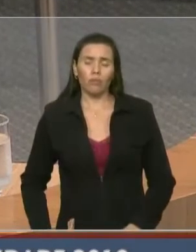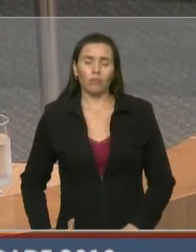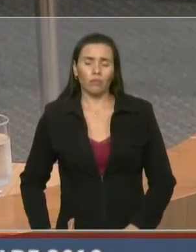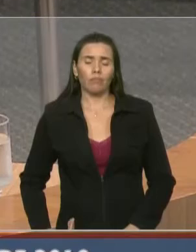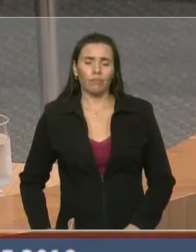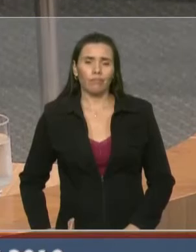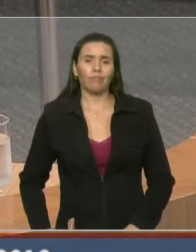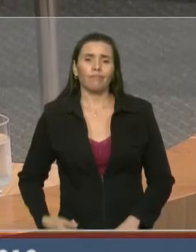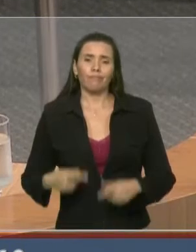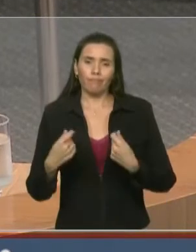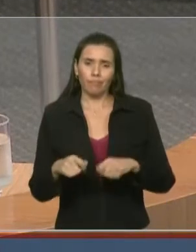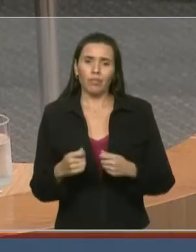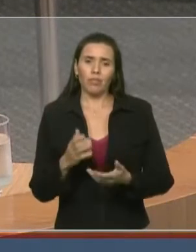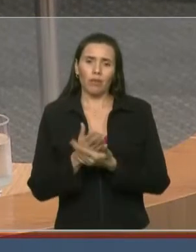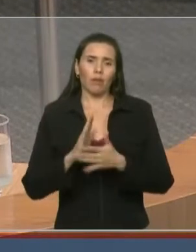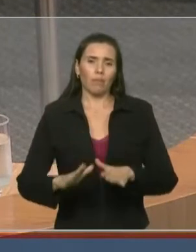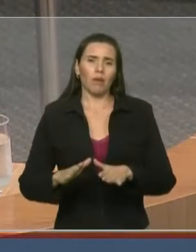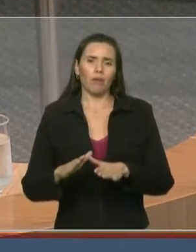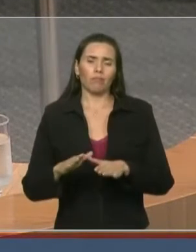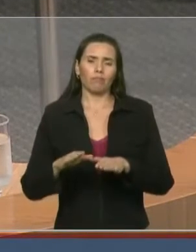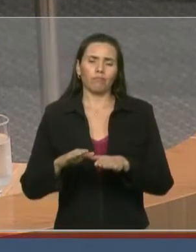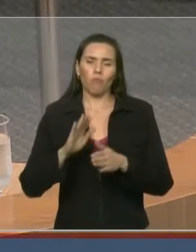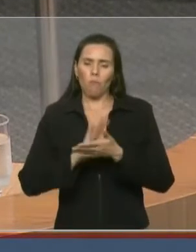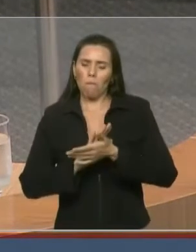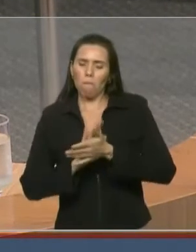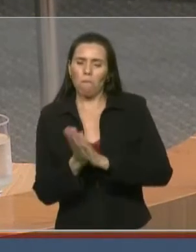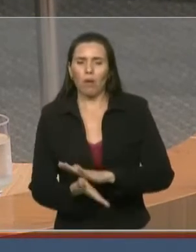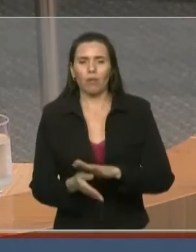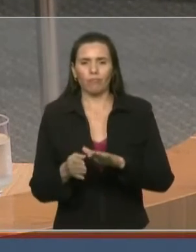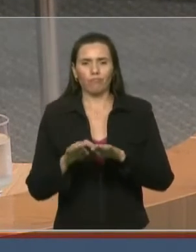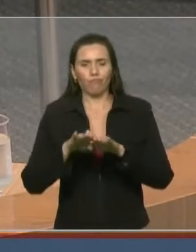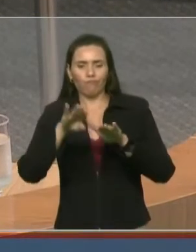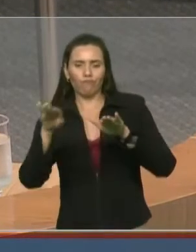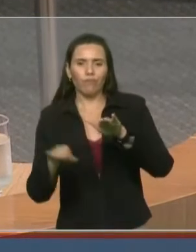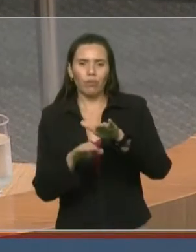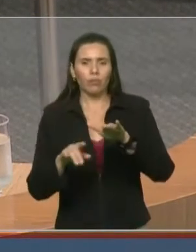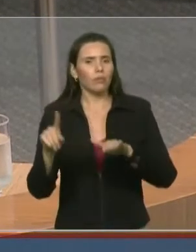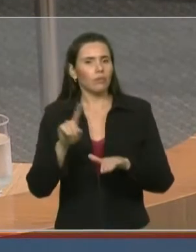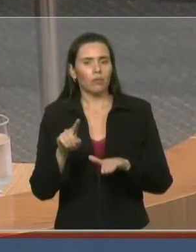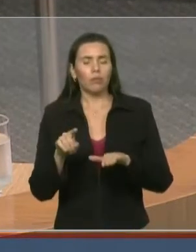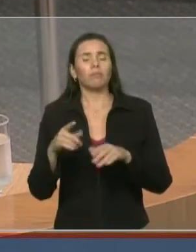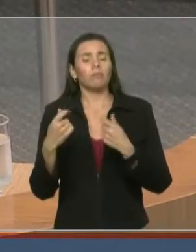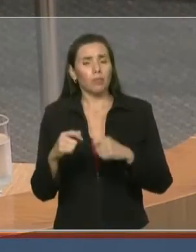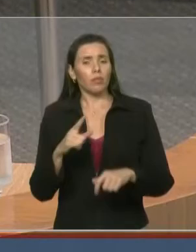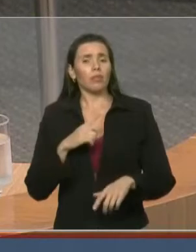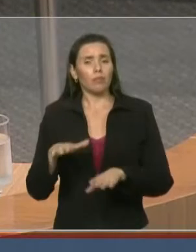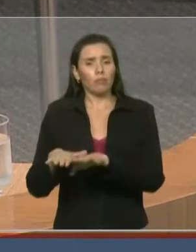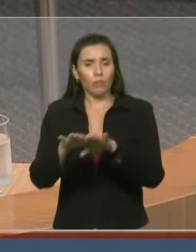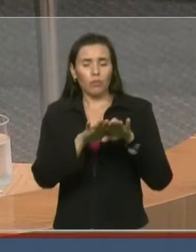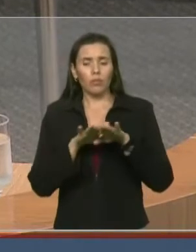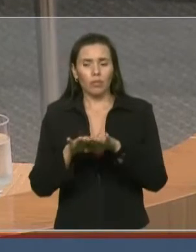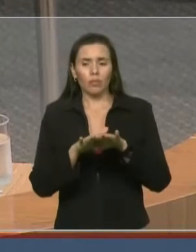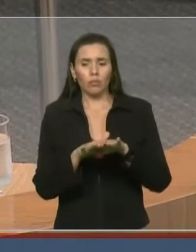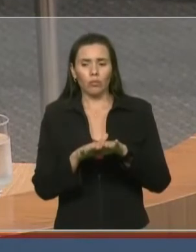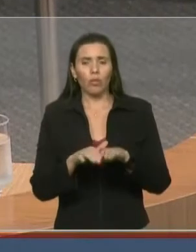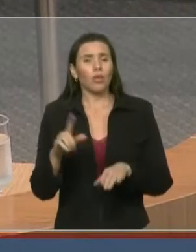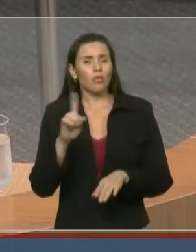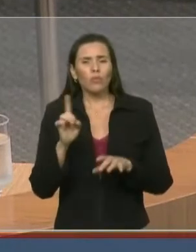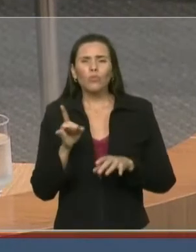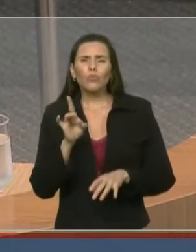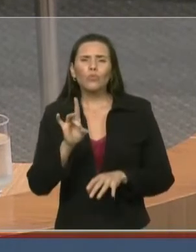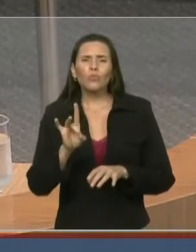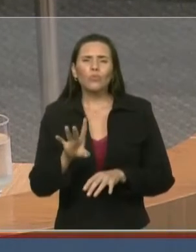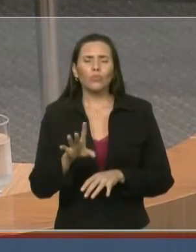das desigualdades. E as desigualdades do nosso Estado, do nosso país, elas não são apenas econômicas, elas são desigualdades